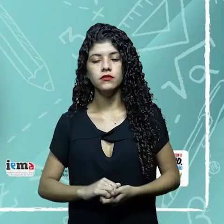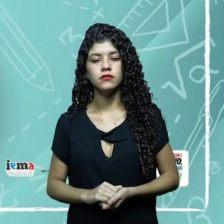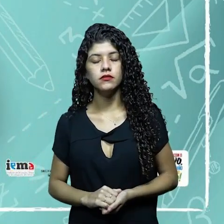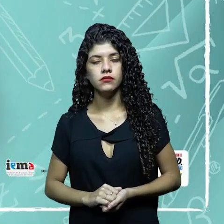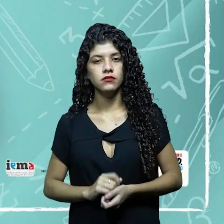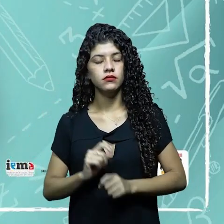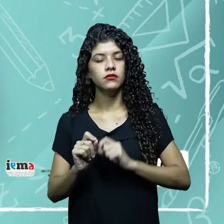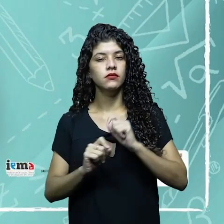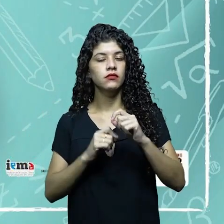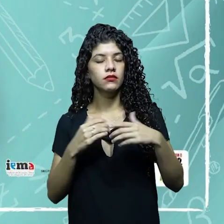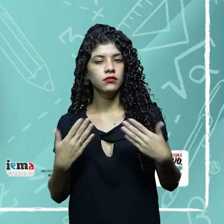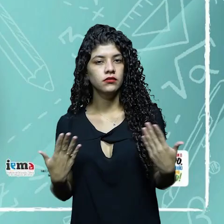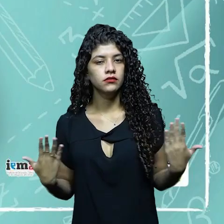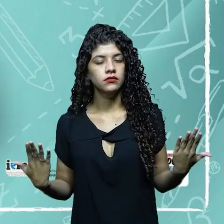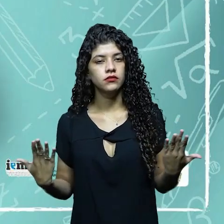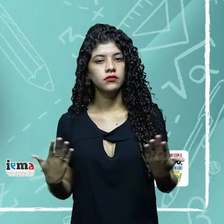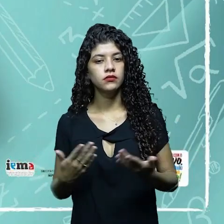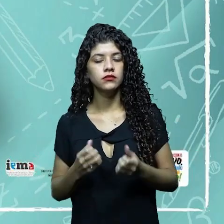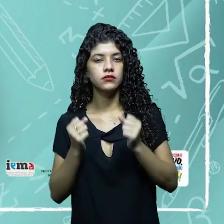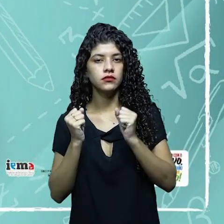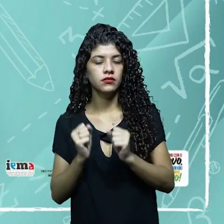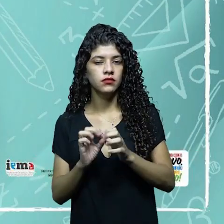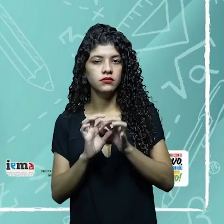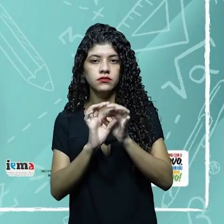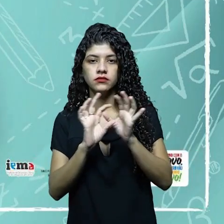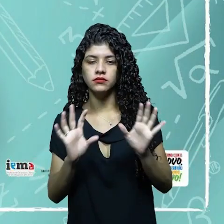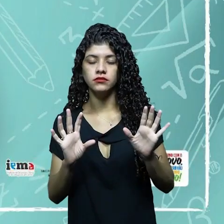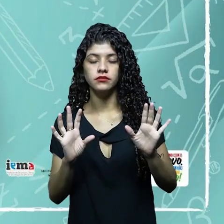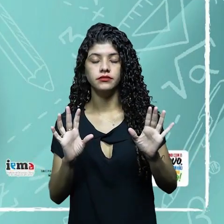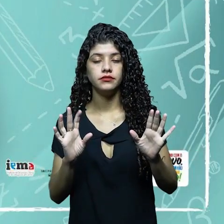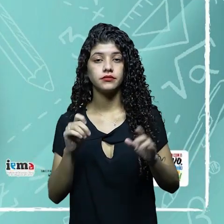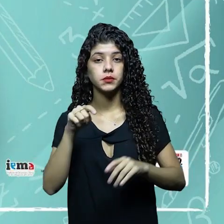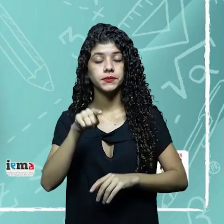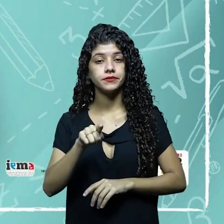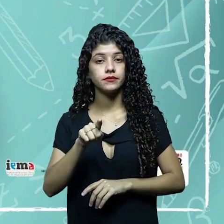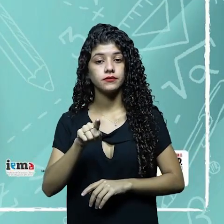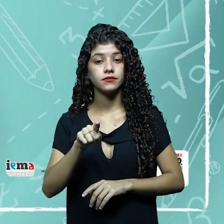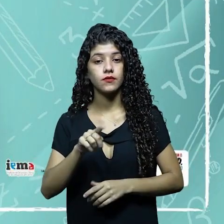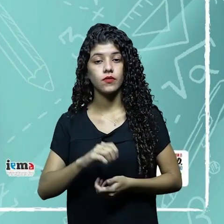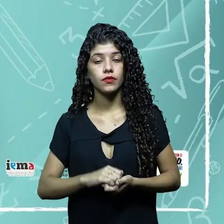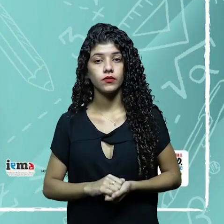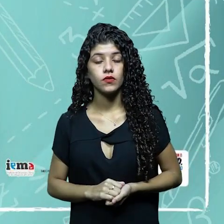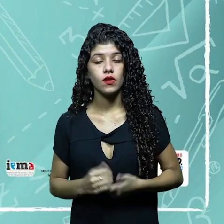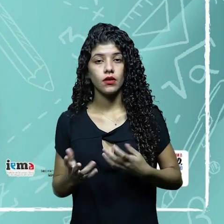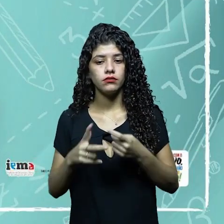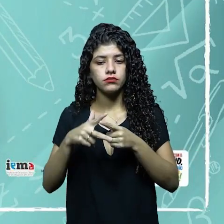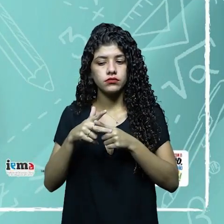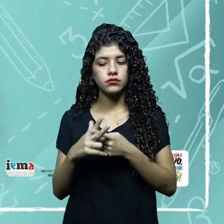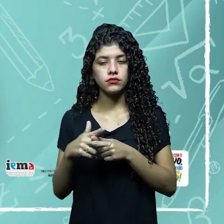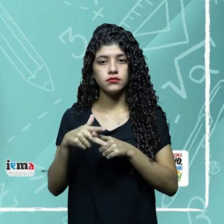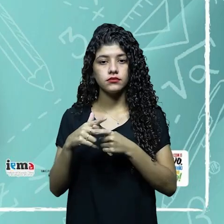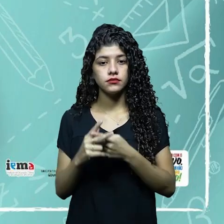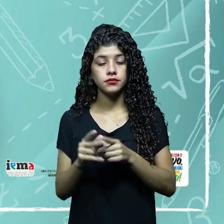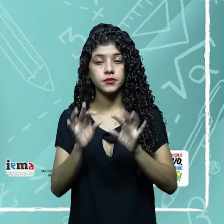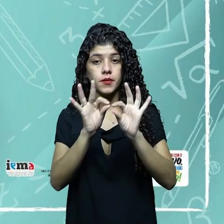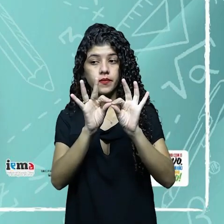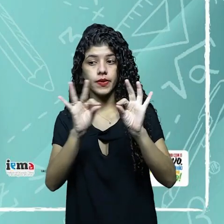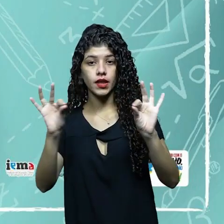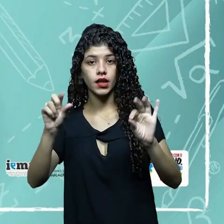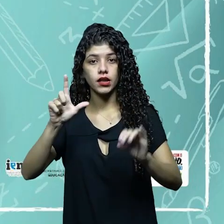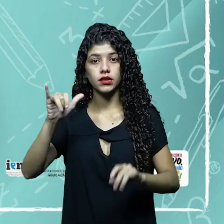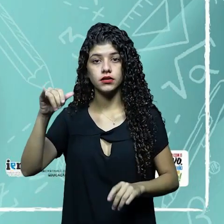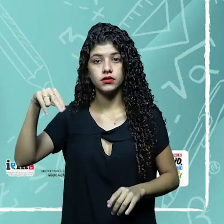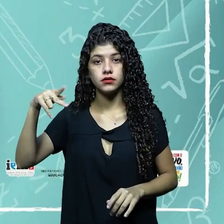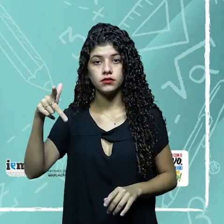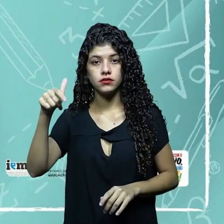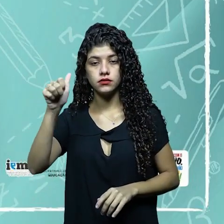O que ela faz, as leias, né? Então, ela possibilita, né, você configurar linhas